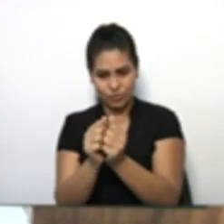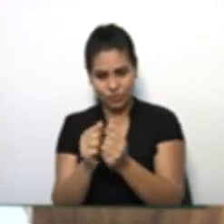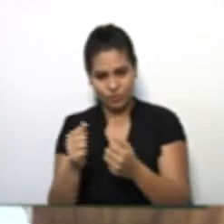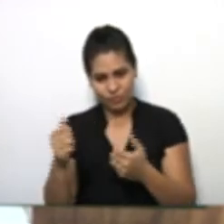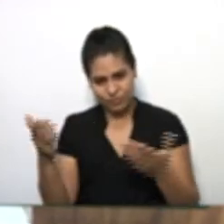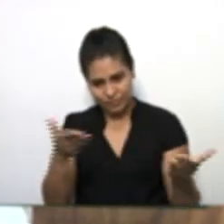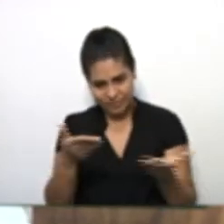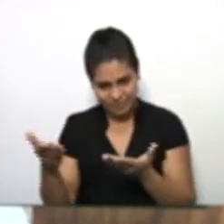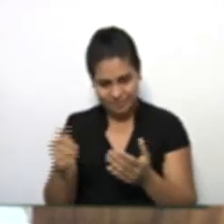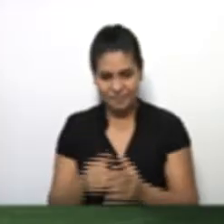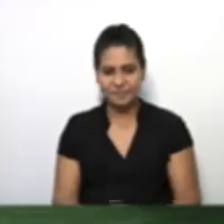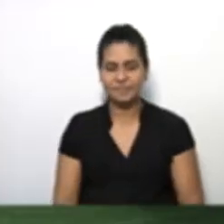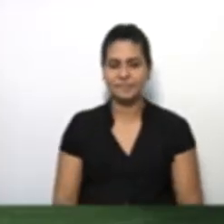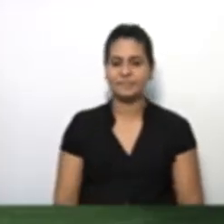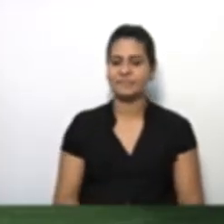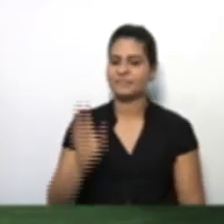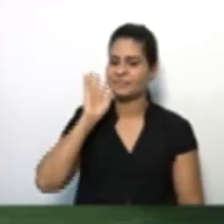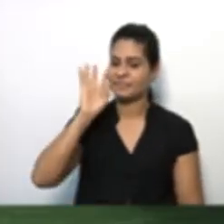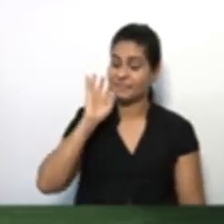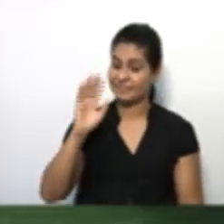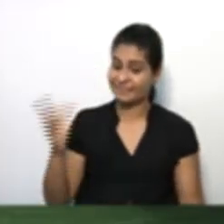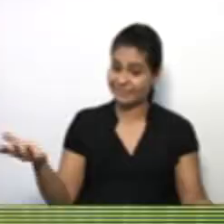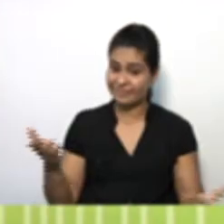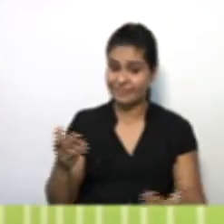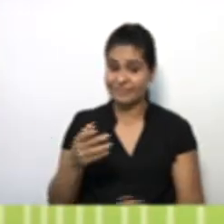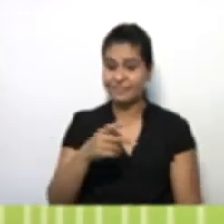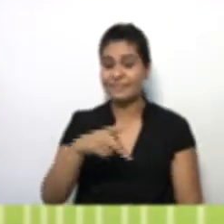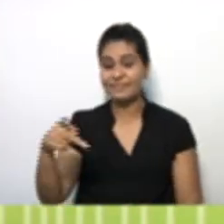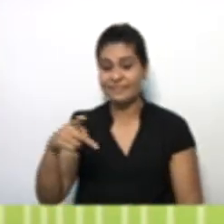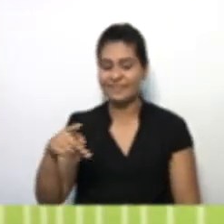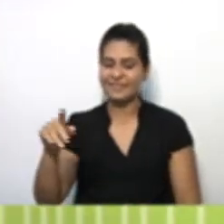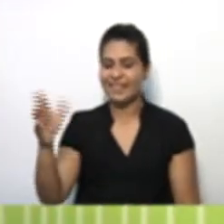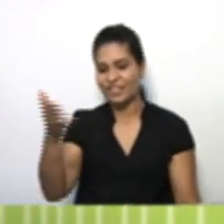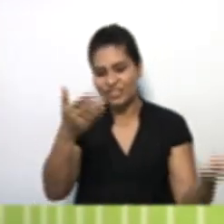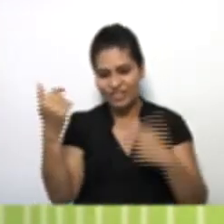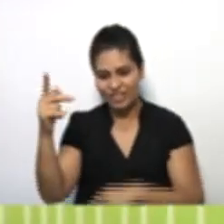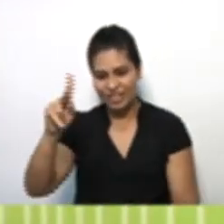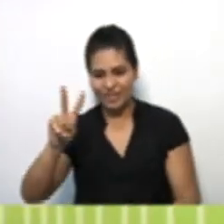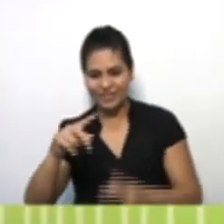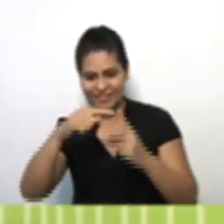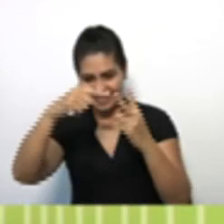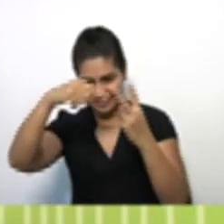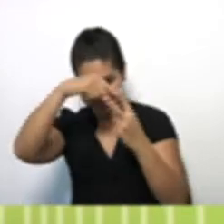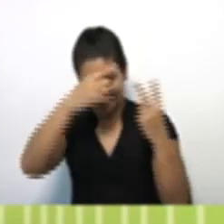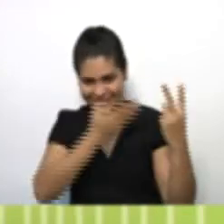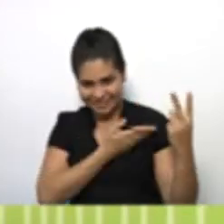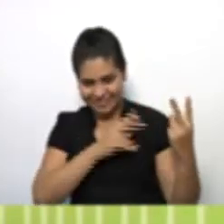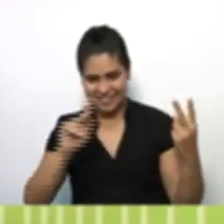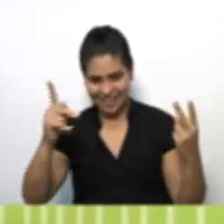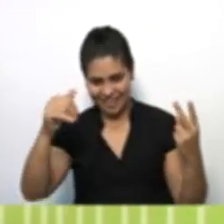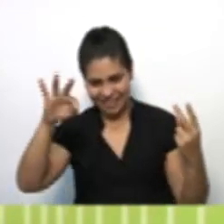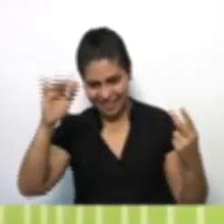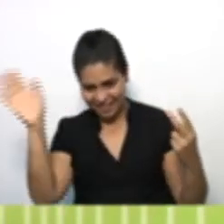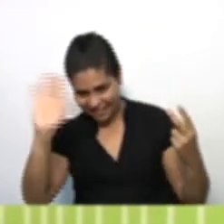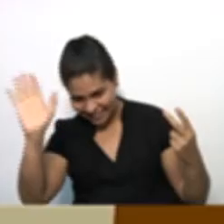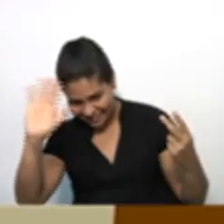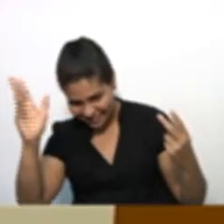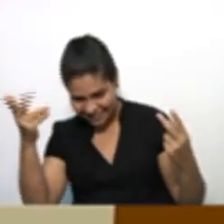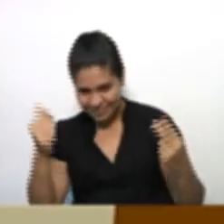vocês. Legal, então nós temos aí quem? O Hightech para se despedir. Muito obrigado a todos, até mais,